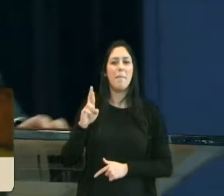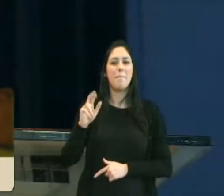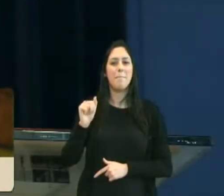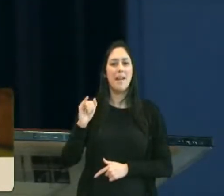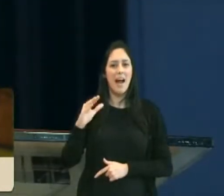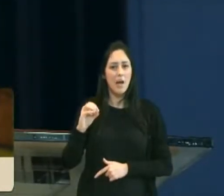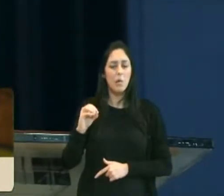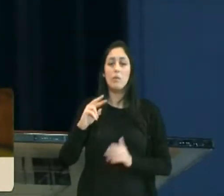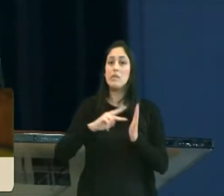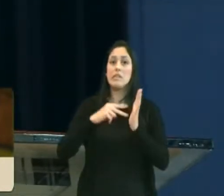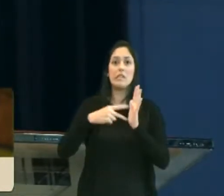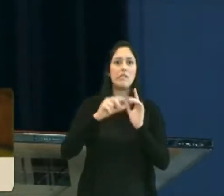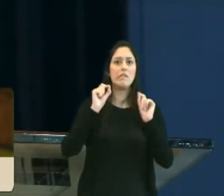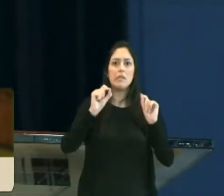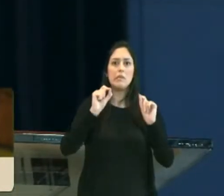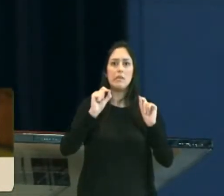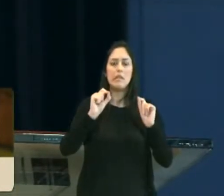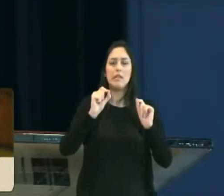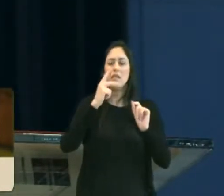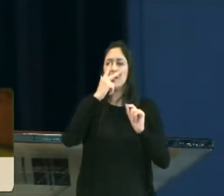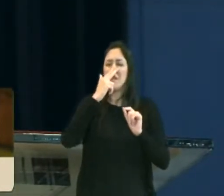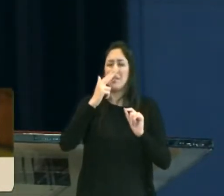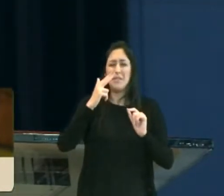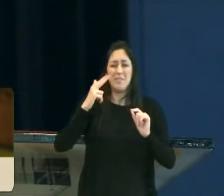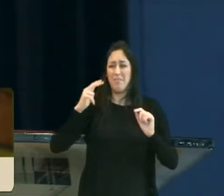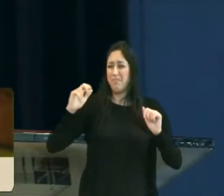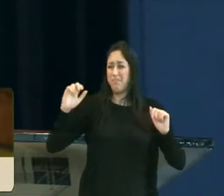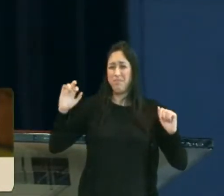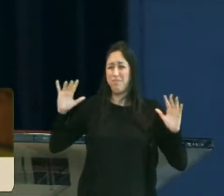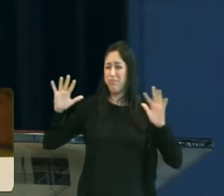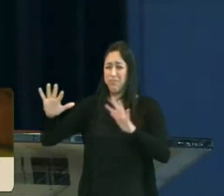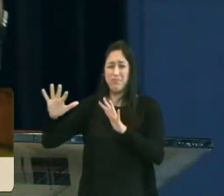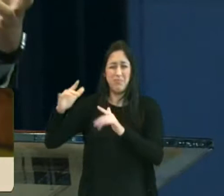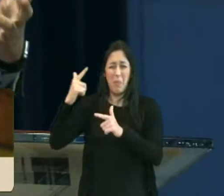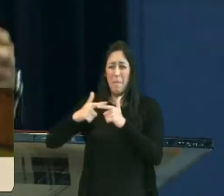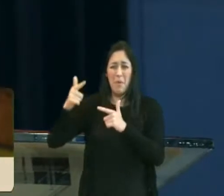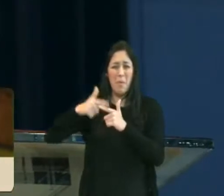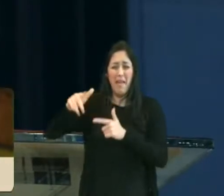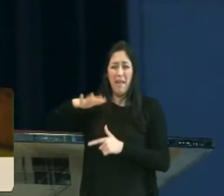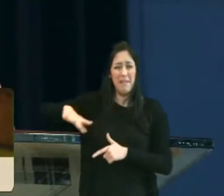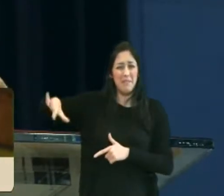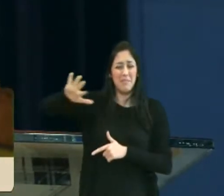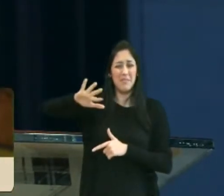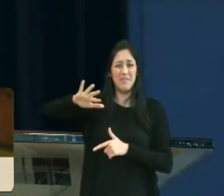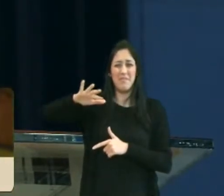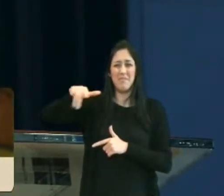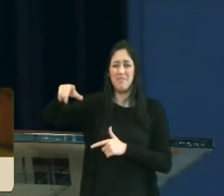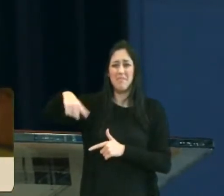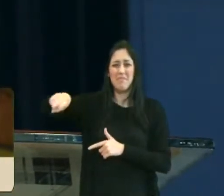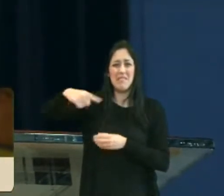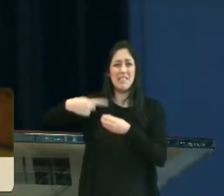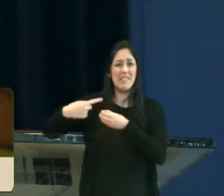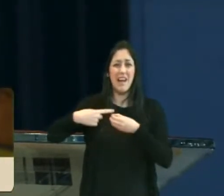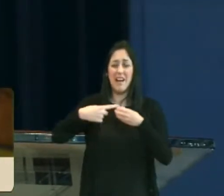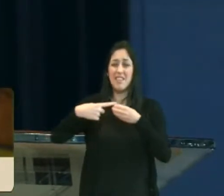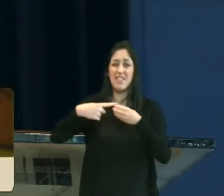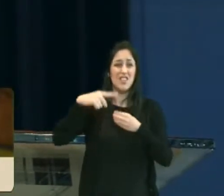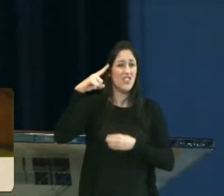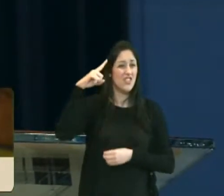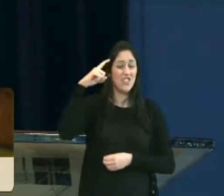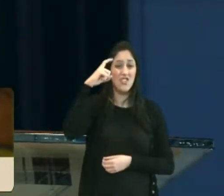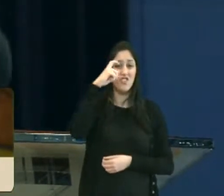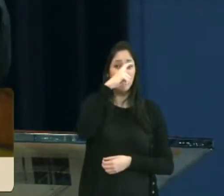possuído, dominado. Aquela região havia sido,